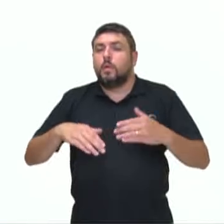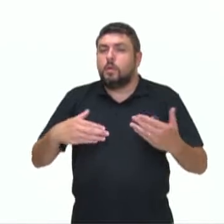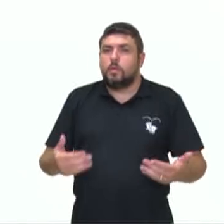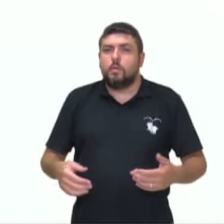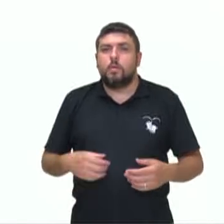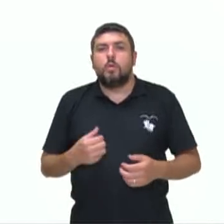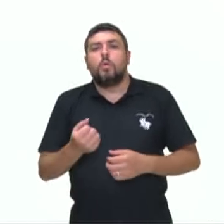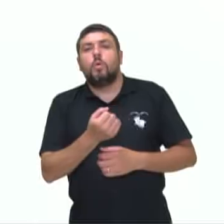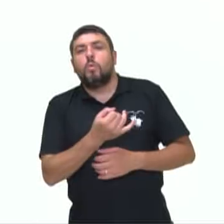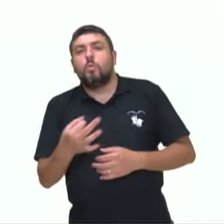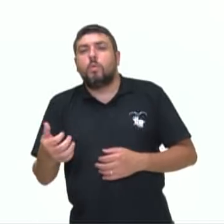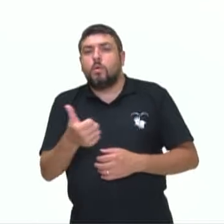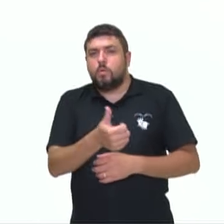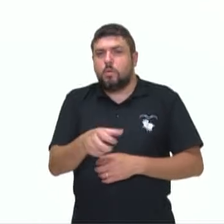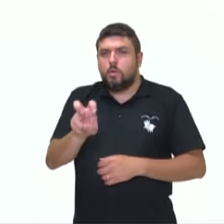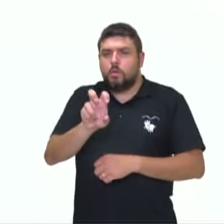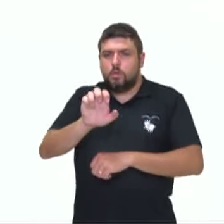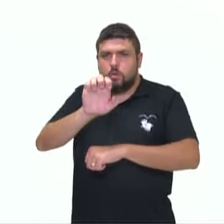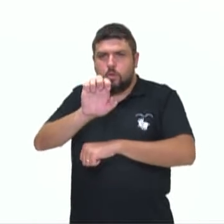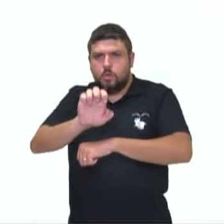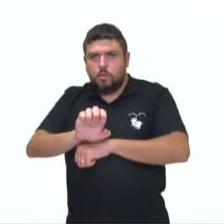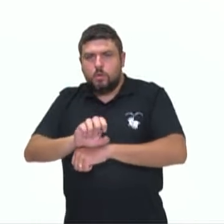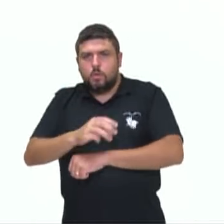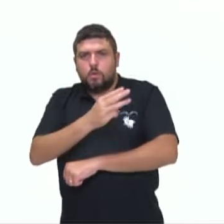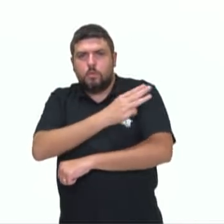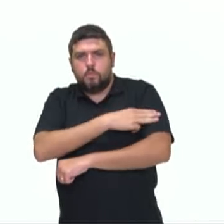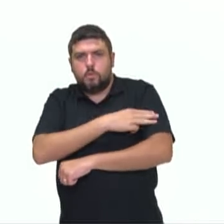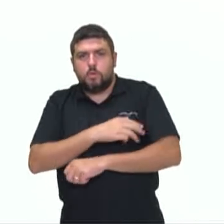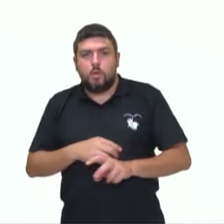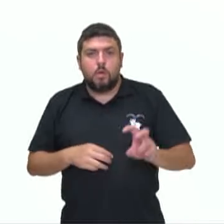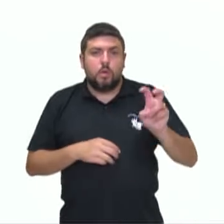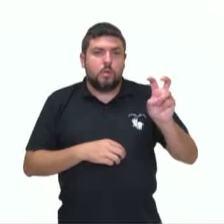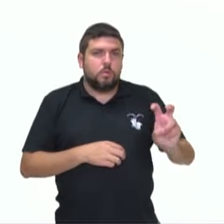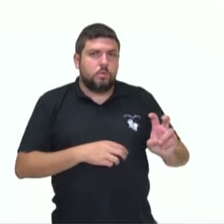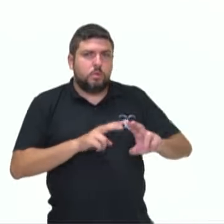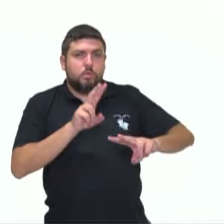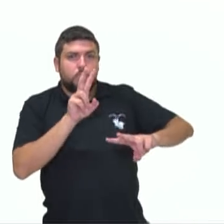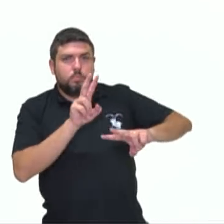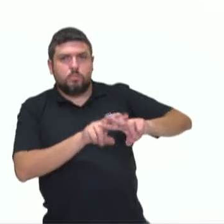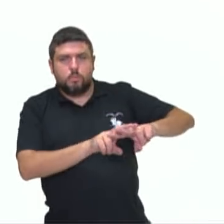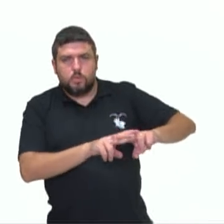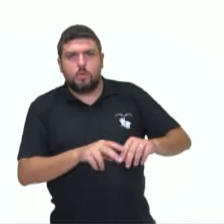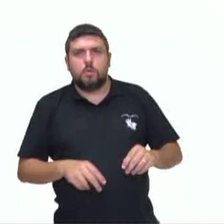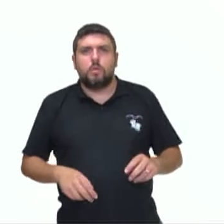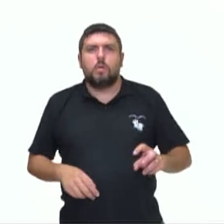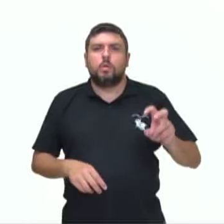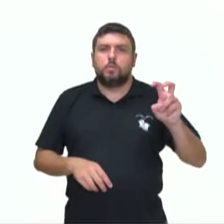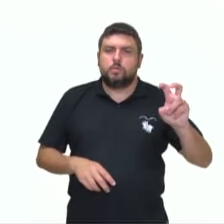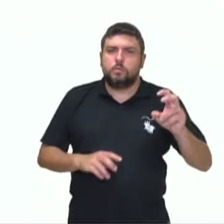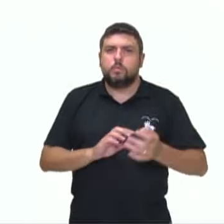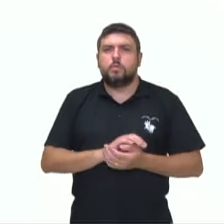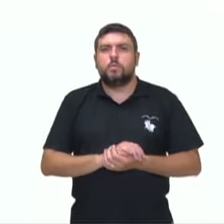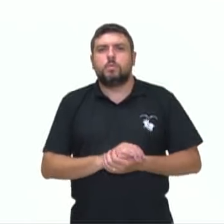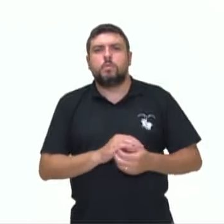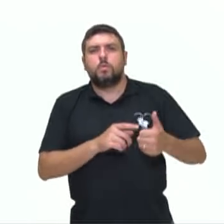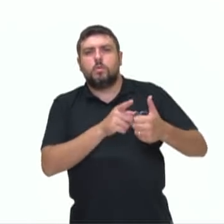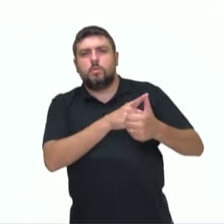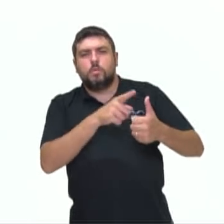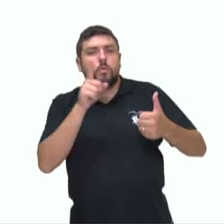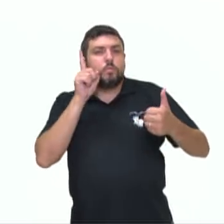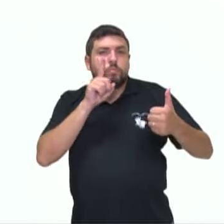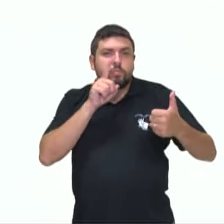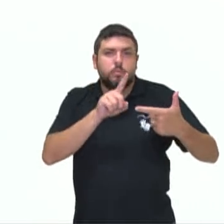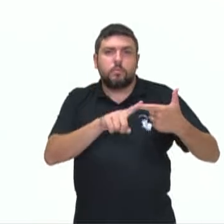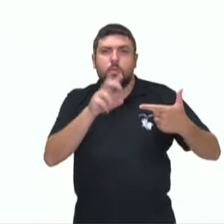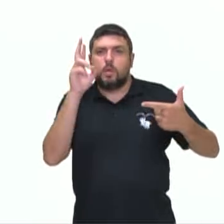15 Estados-membros, 5 deles são permanentes. Quais desses estados são os permanentes? Os Estados Unidos,